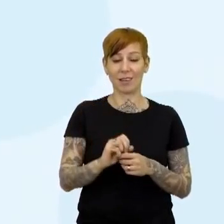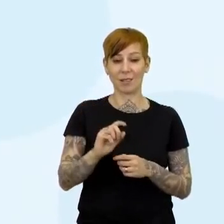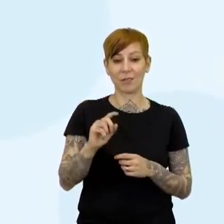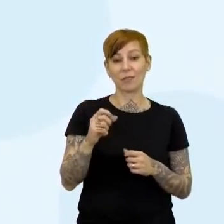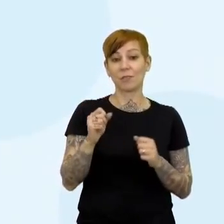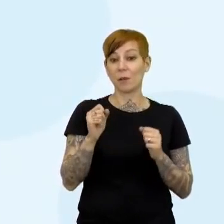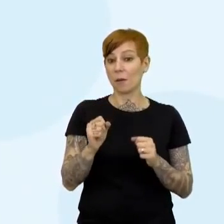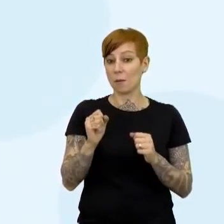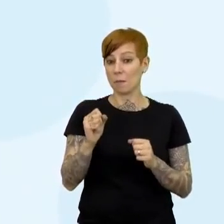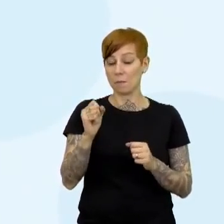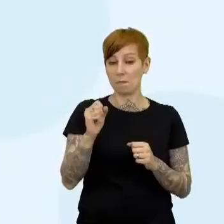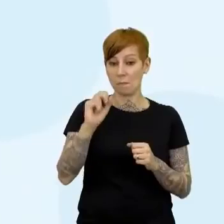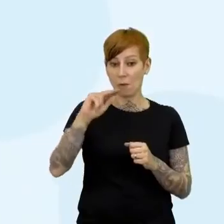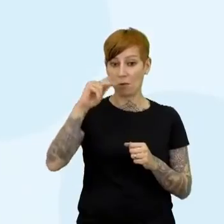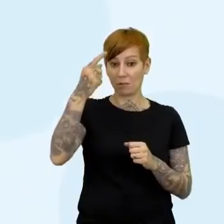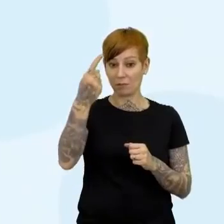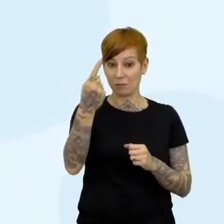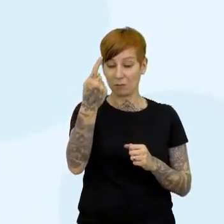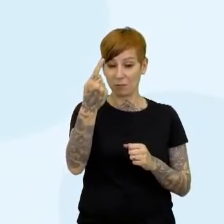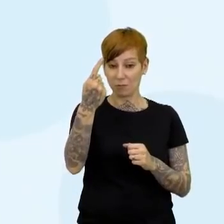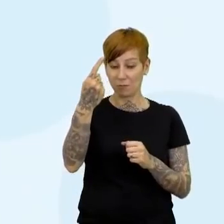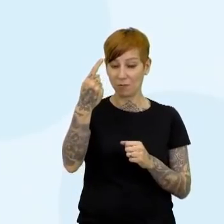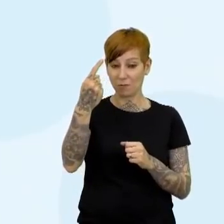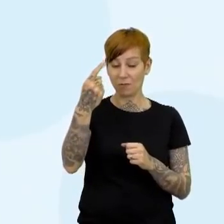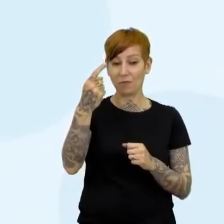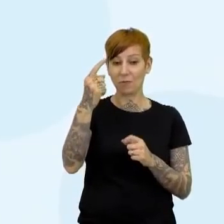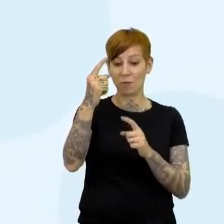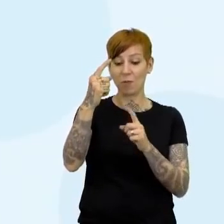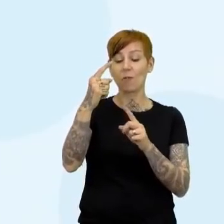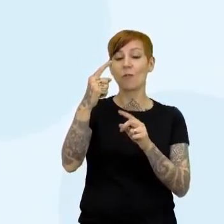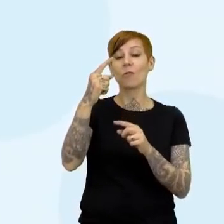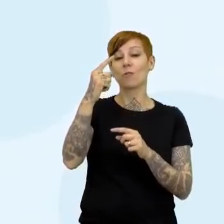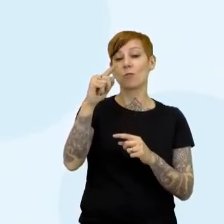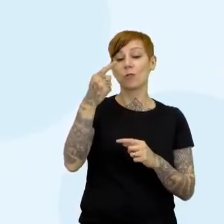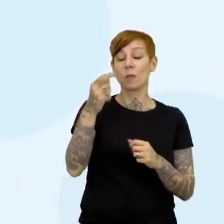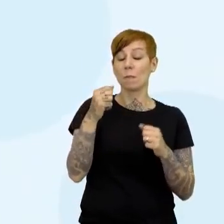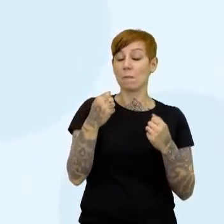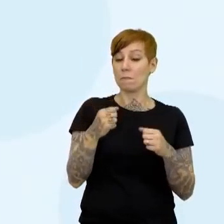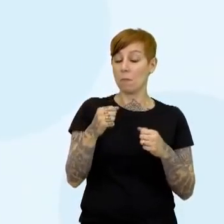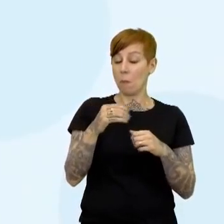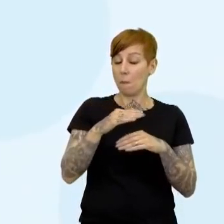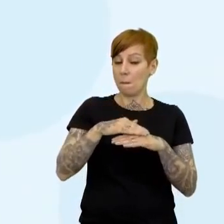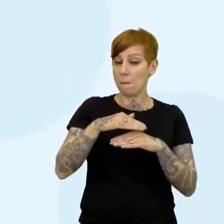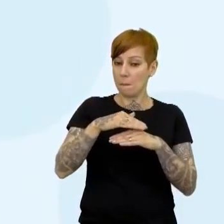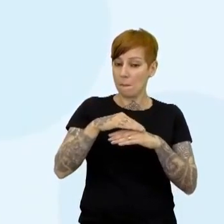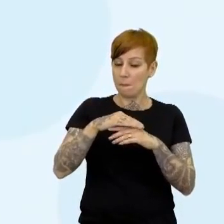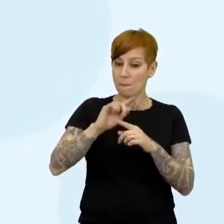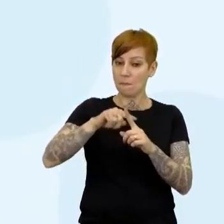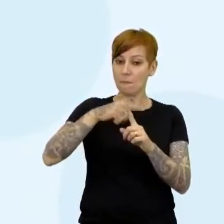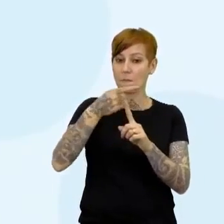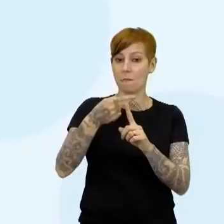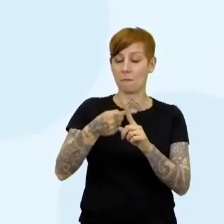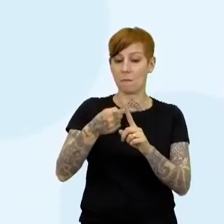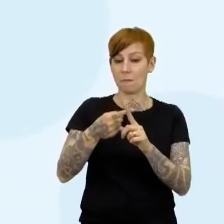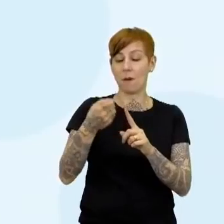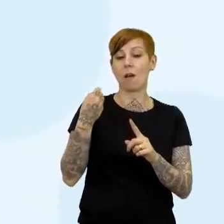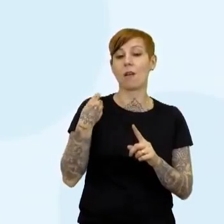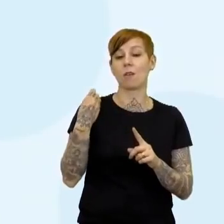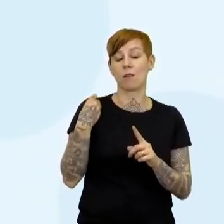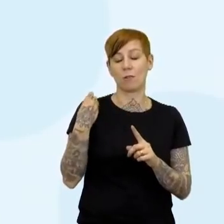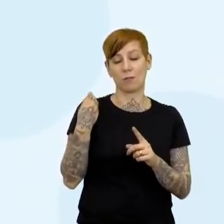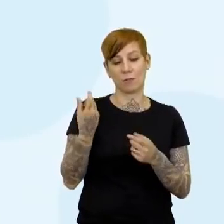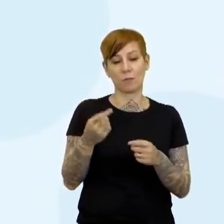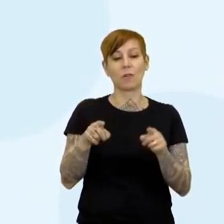mas o que manda na nossa equação é o maior expoente então maior expoente aqui é dois ela